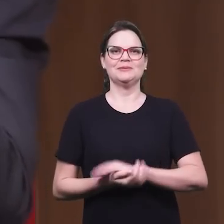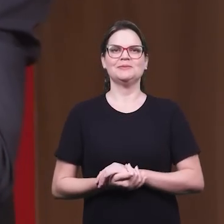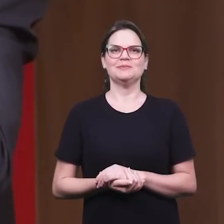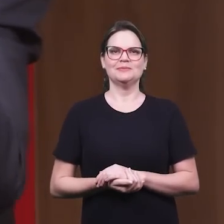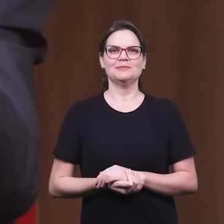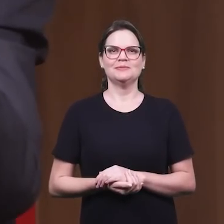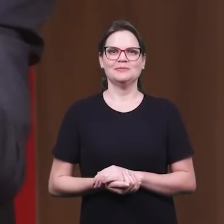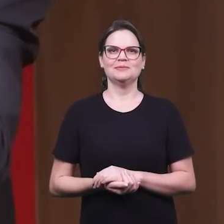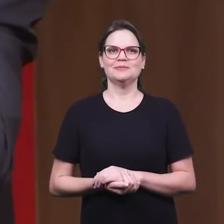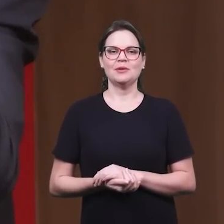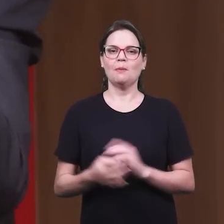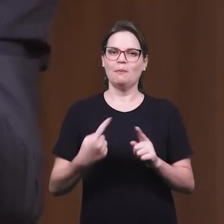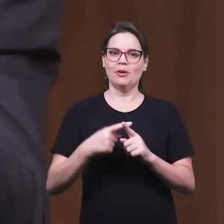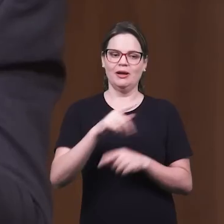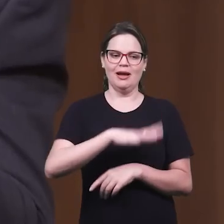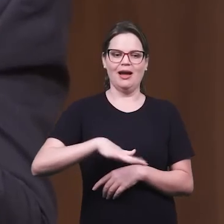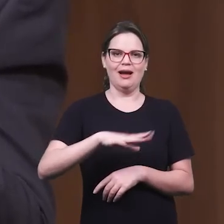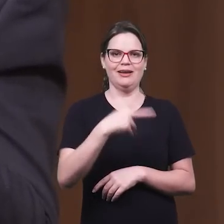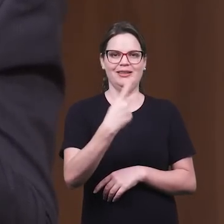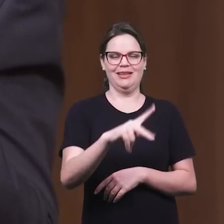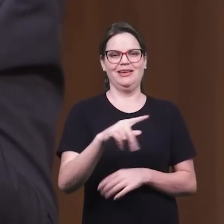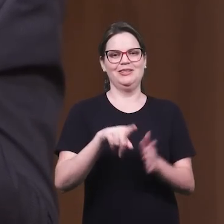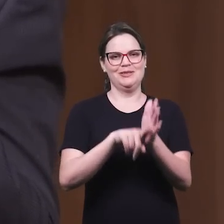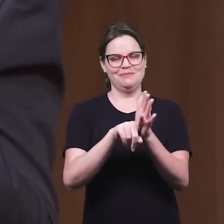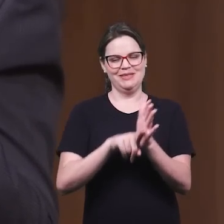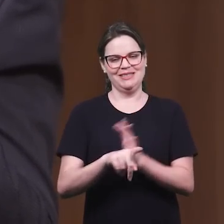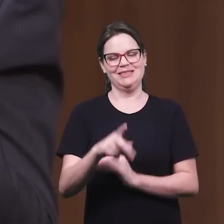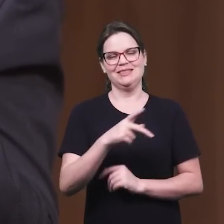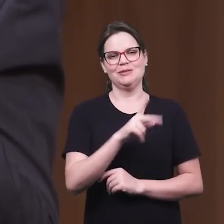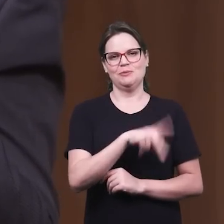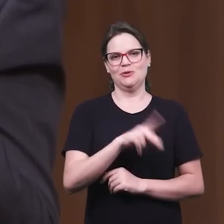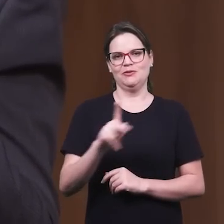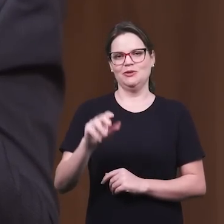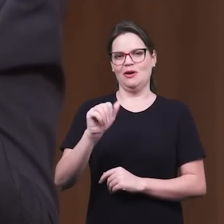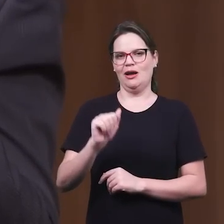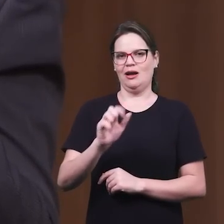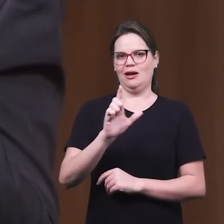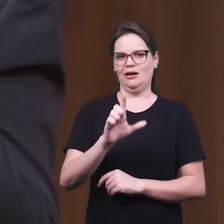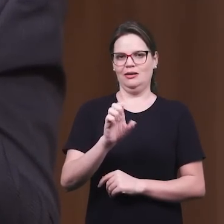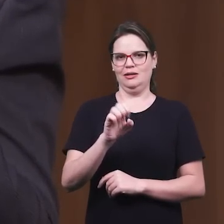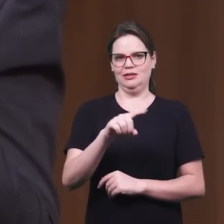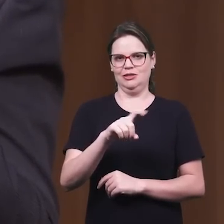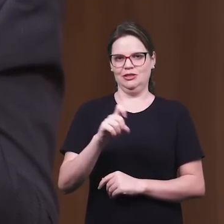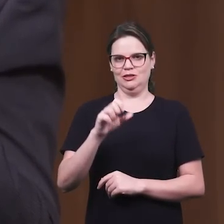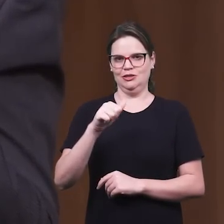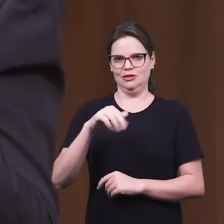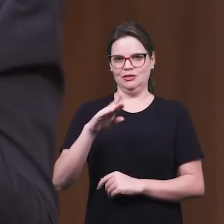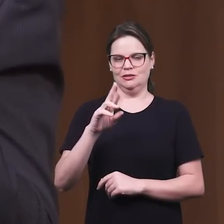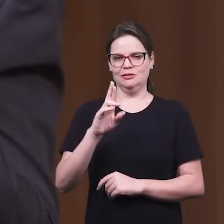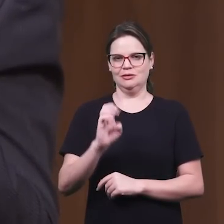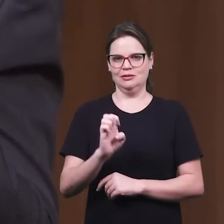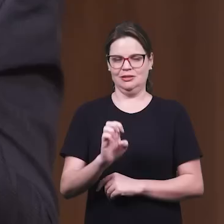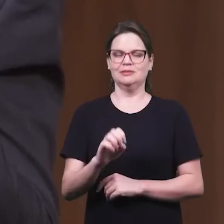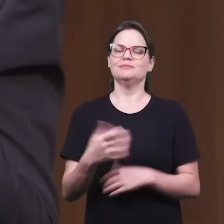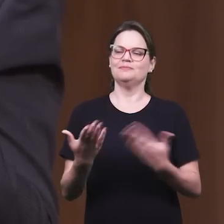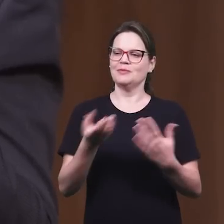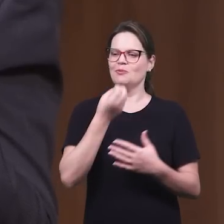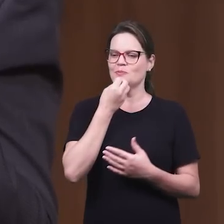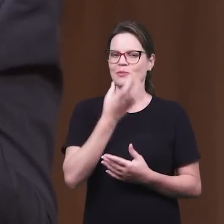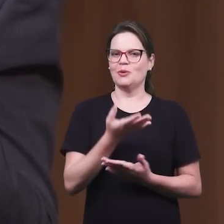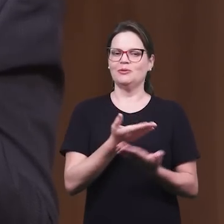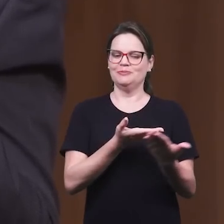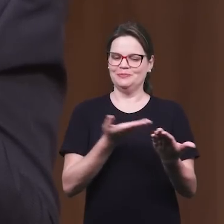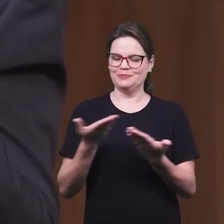é uma das áreas de pesquisa, né, do professor Alexandre, e vai ser muito bom tê-lo aqui conosco também a respeito